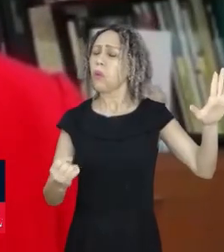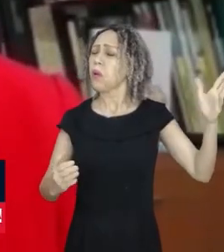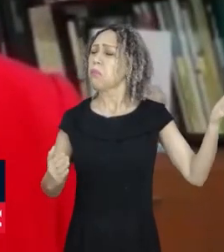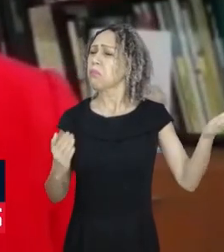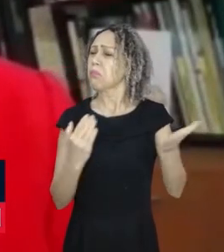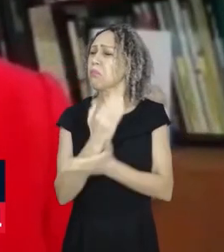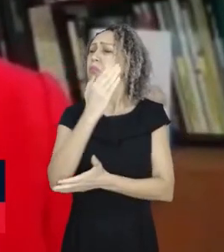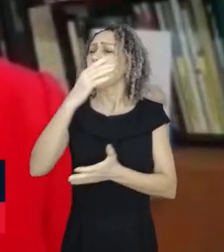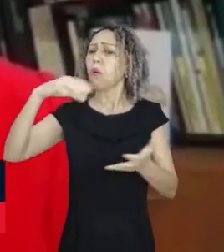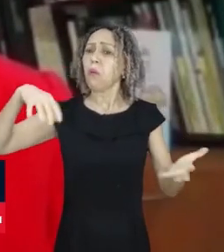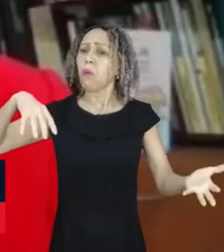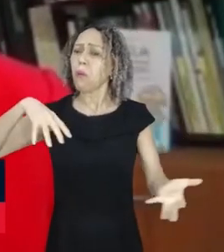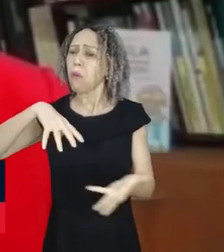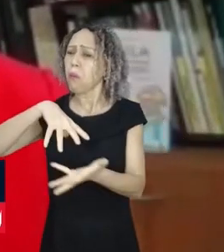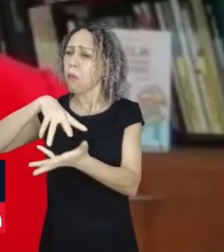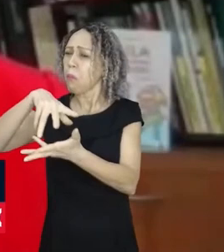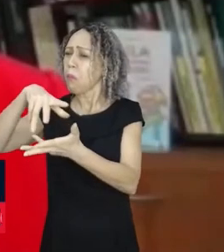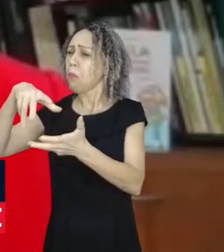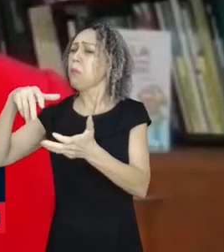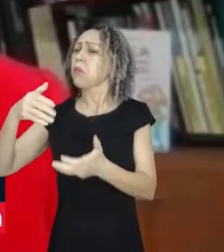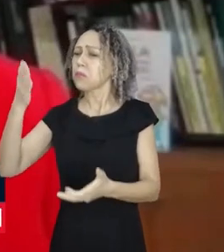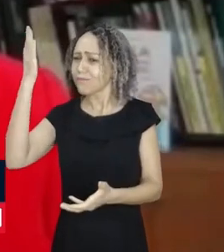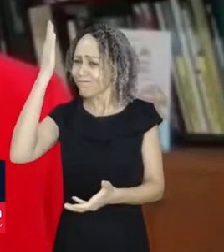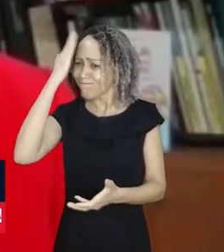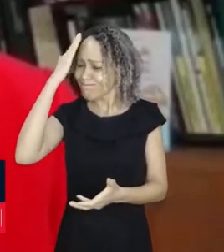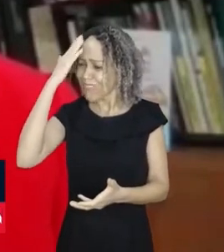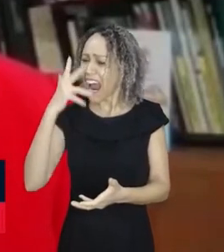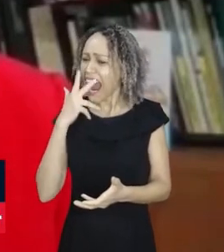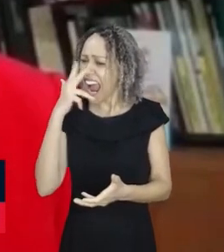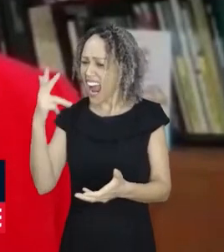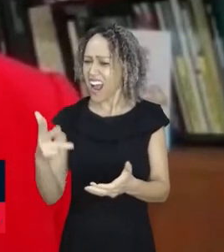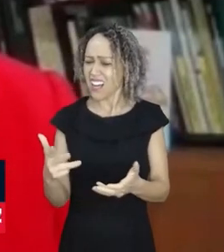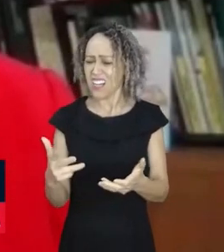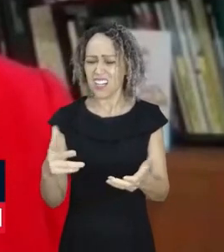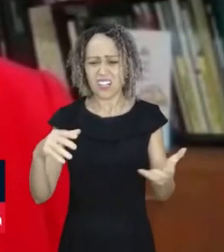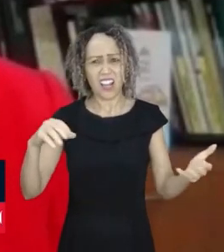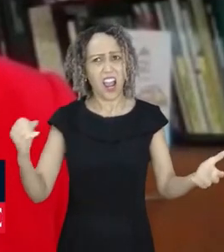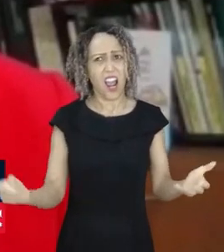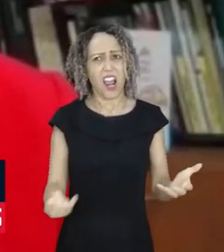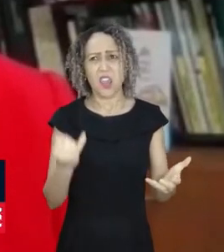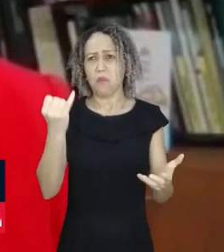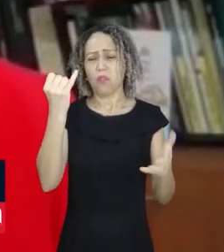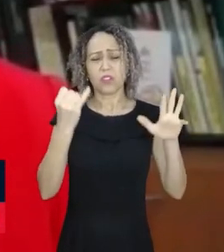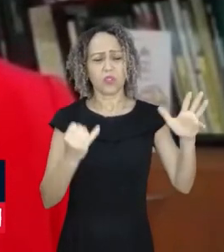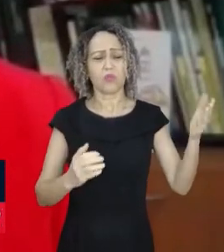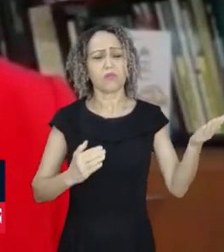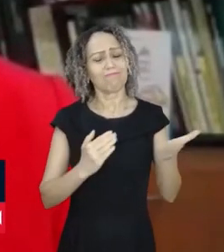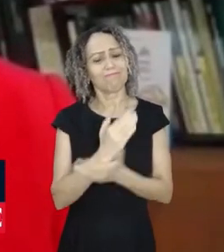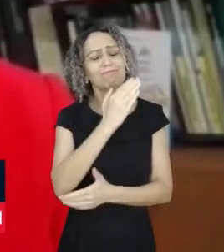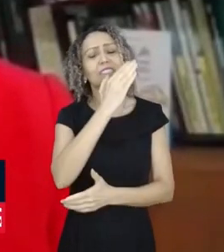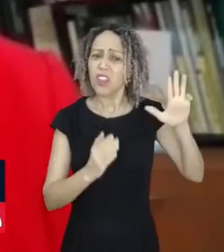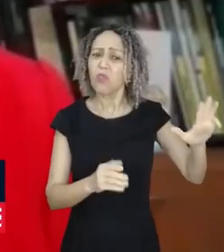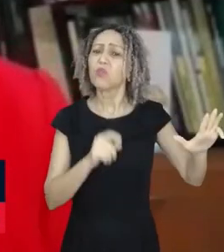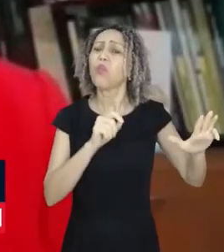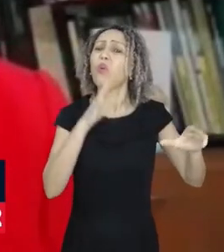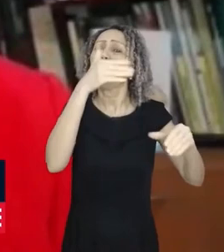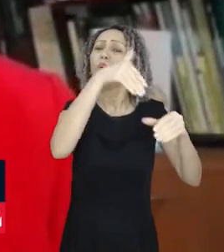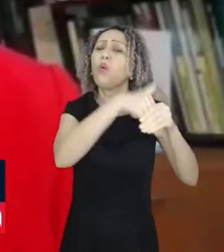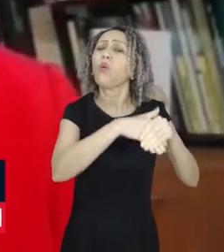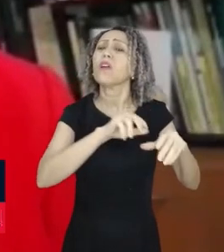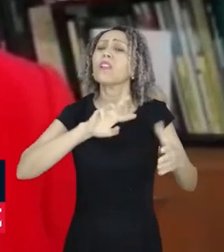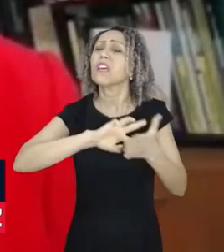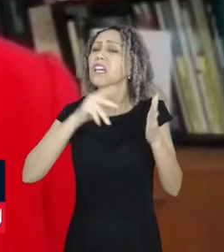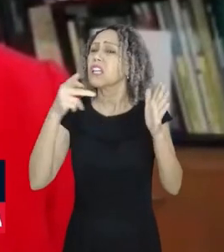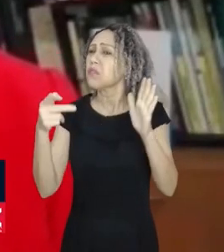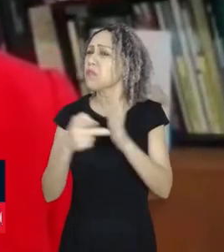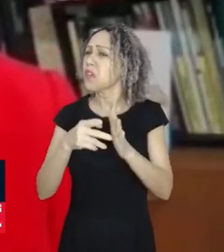importantes, exatamente por essa postura de estadista, de promotor da paz, da cooperação e do multilateralismo. Mas, além disso,